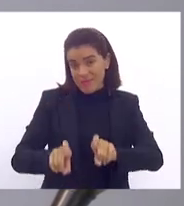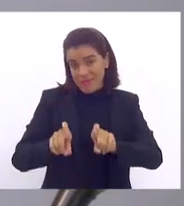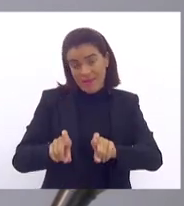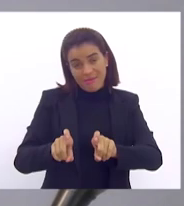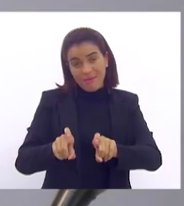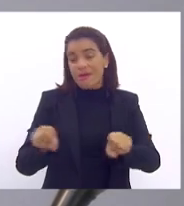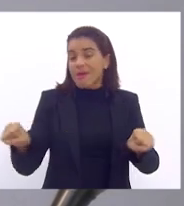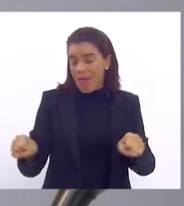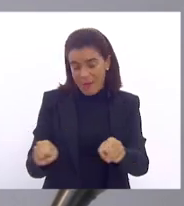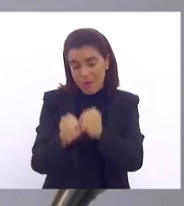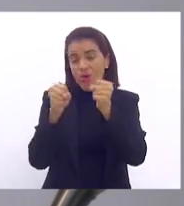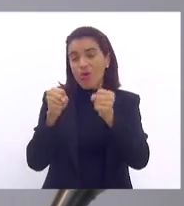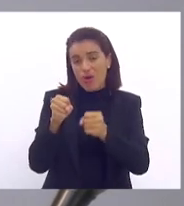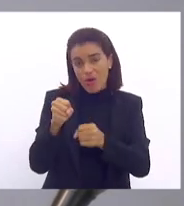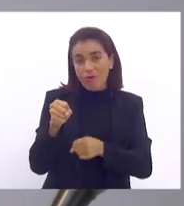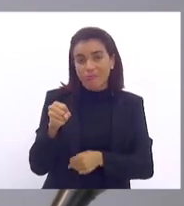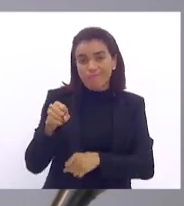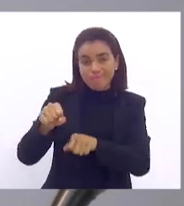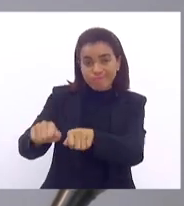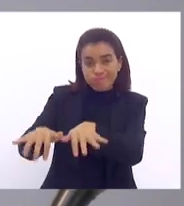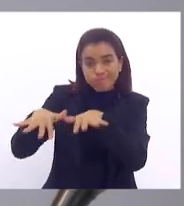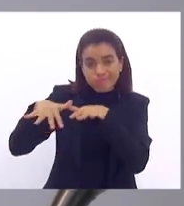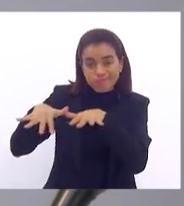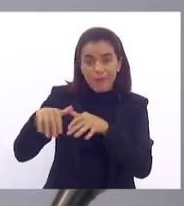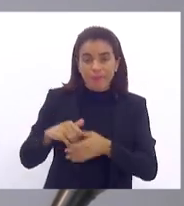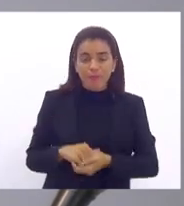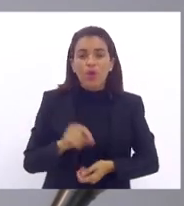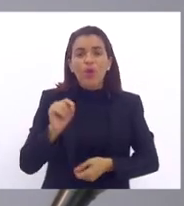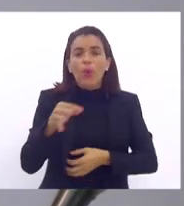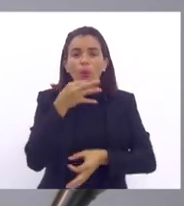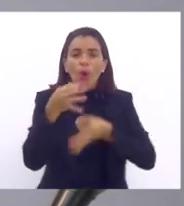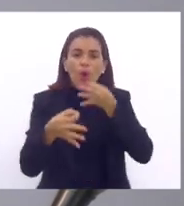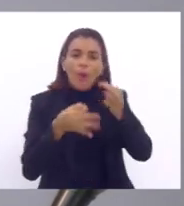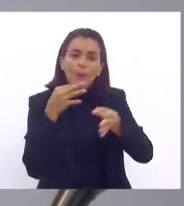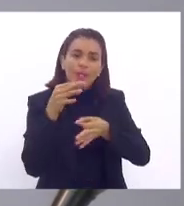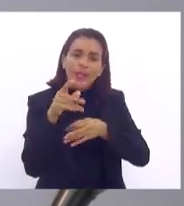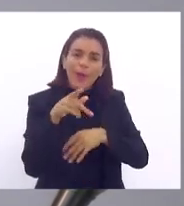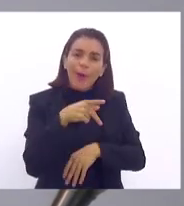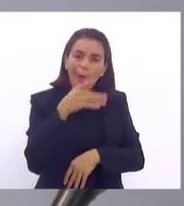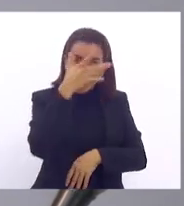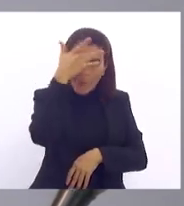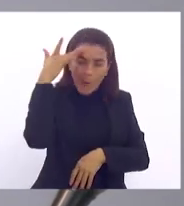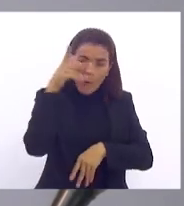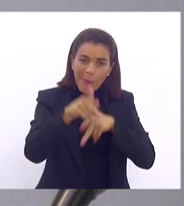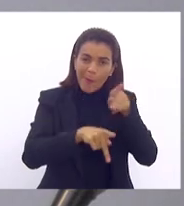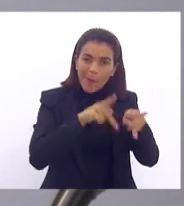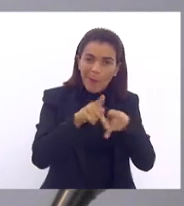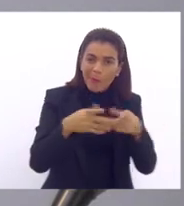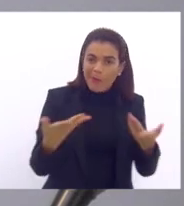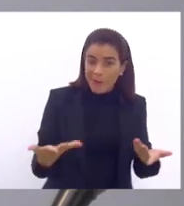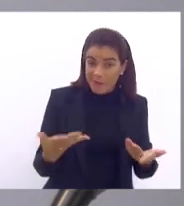quebrou-se o decoro e o que que é a opinião pública este